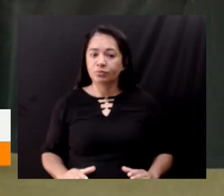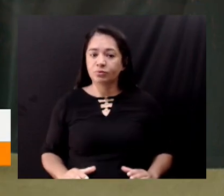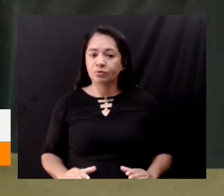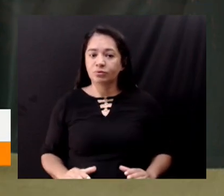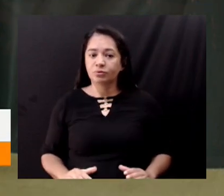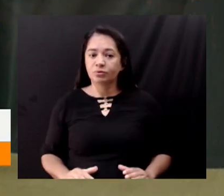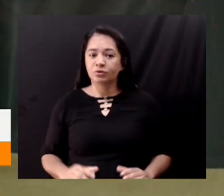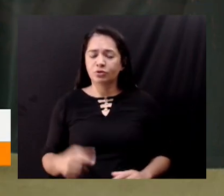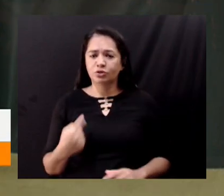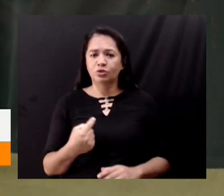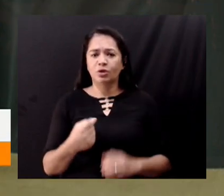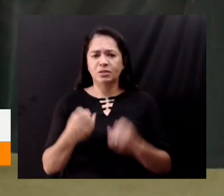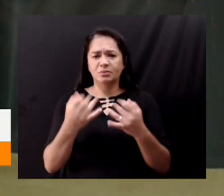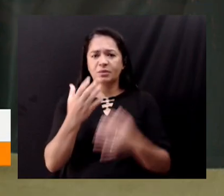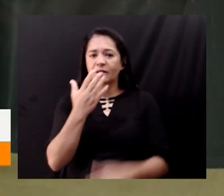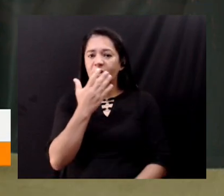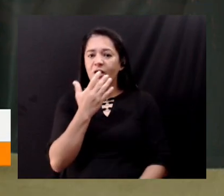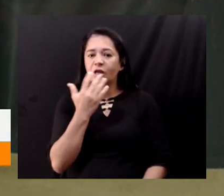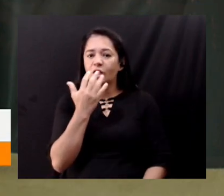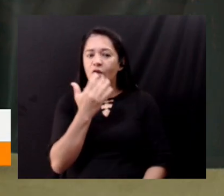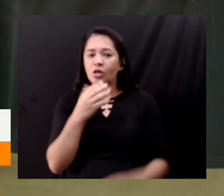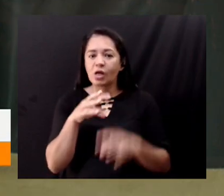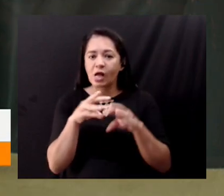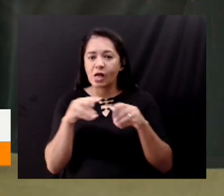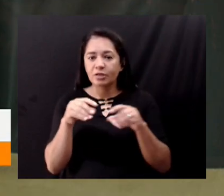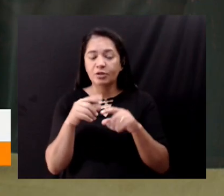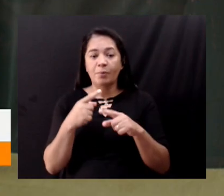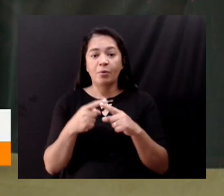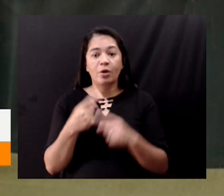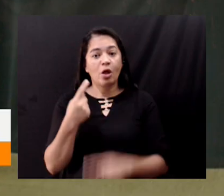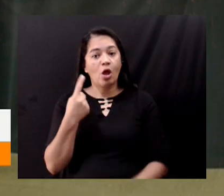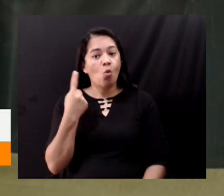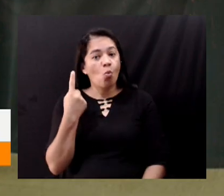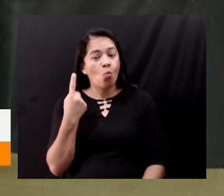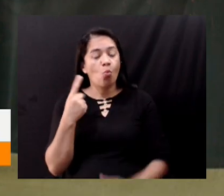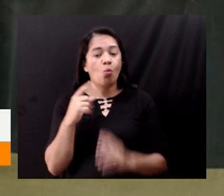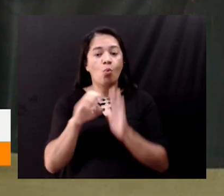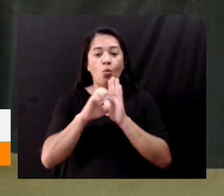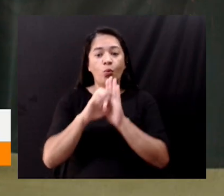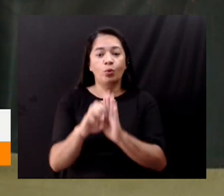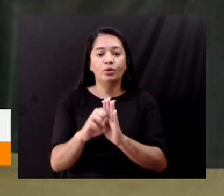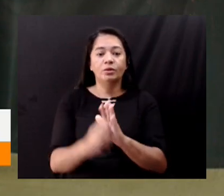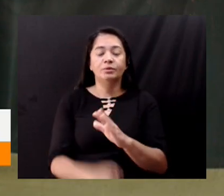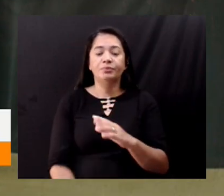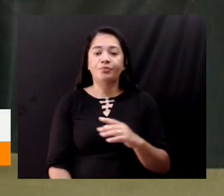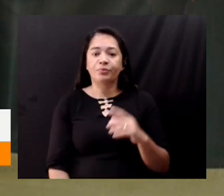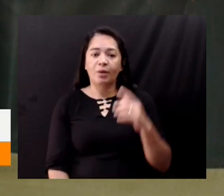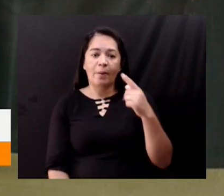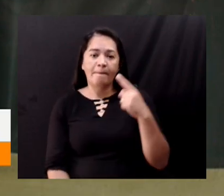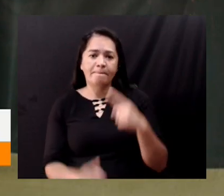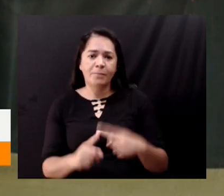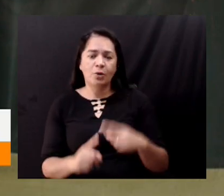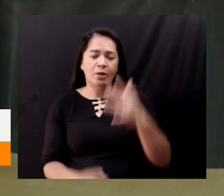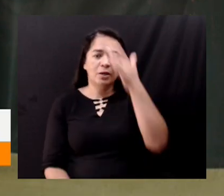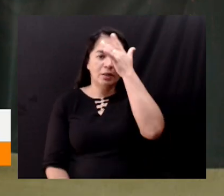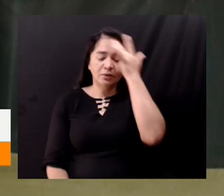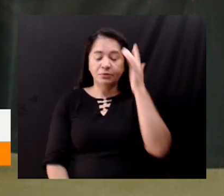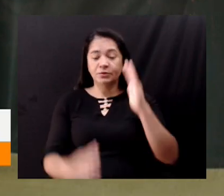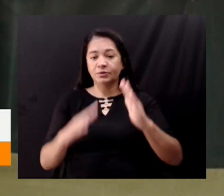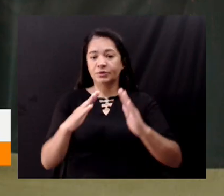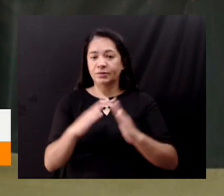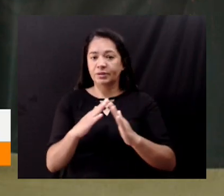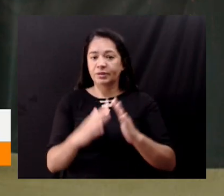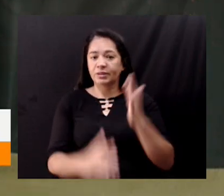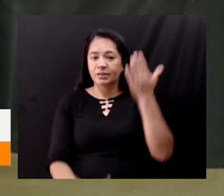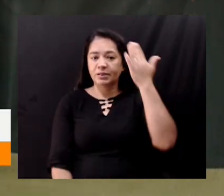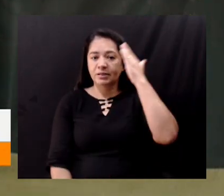aqui, porque é um dos exemplos, né, que nós temos, que as pessoas que estão em casa vão entender o que a gente está falando. Então, a questão